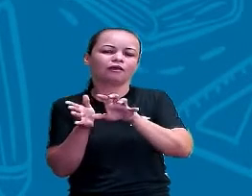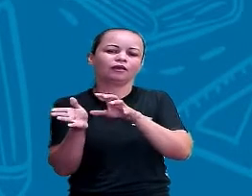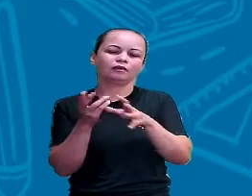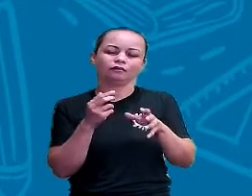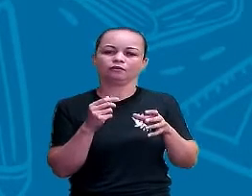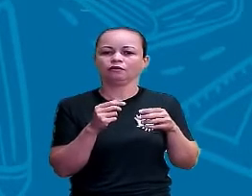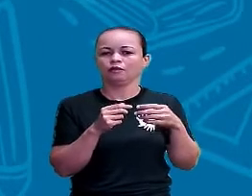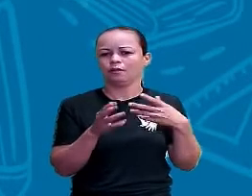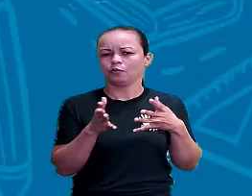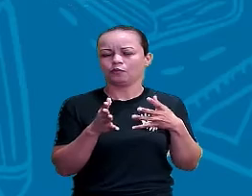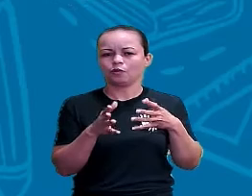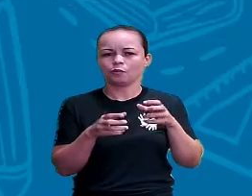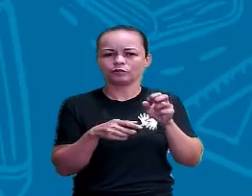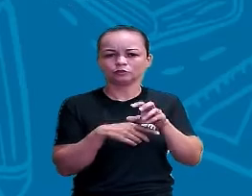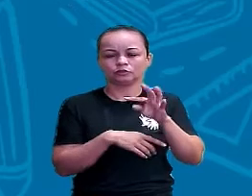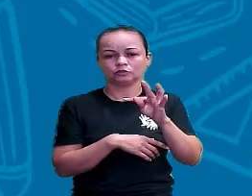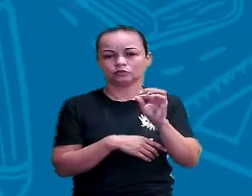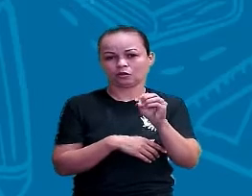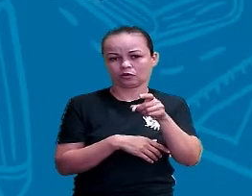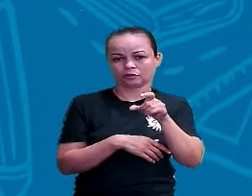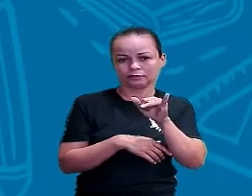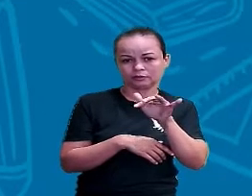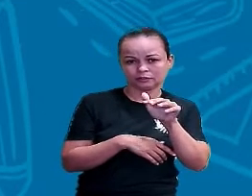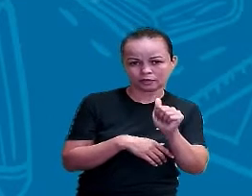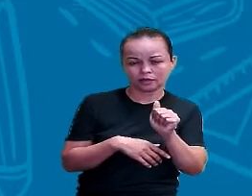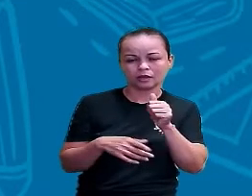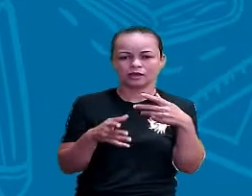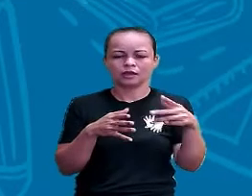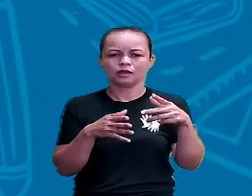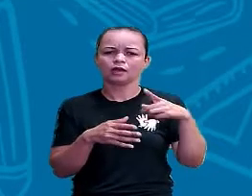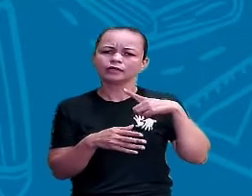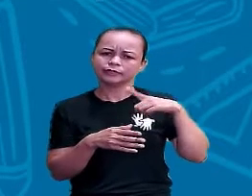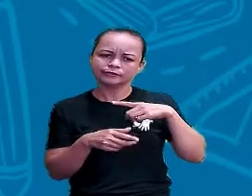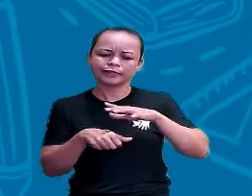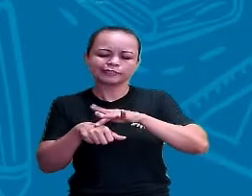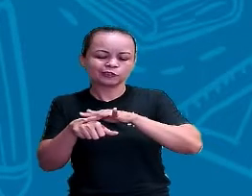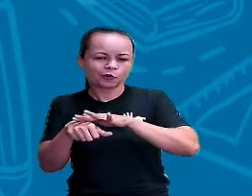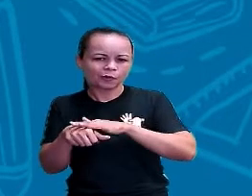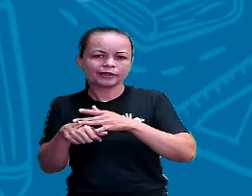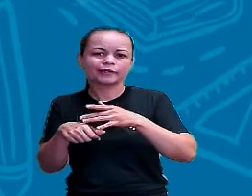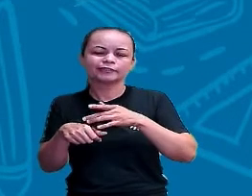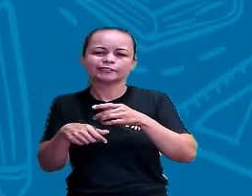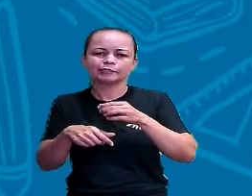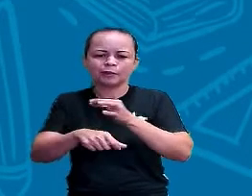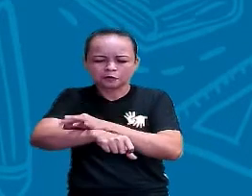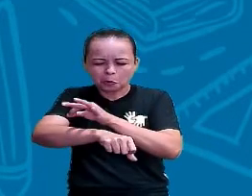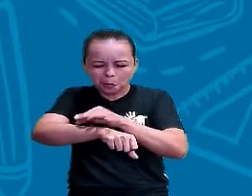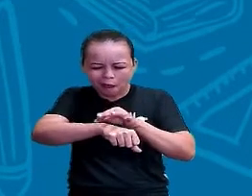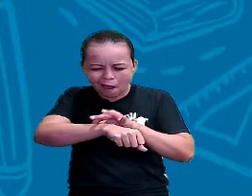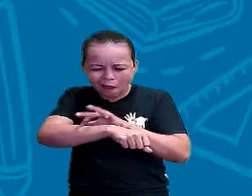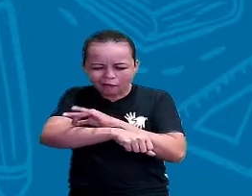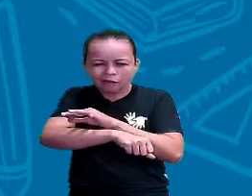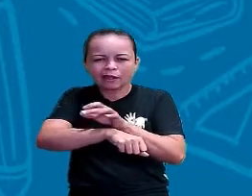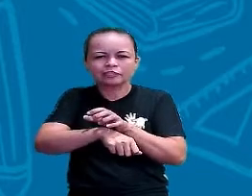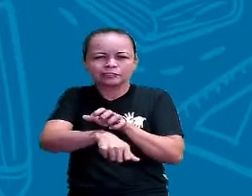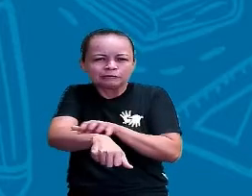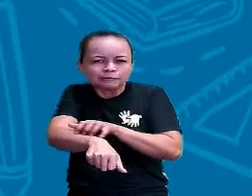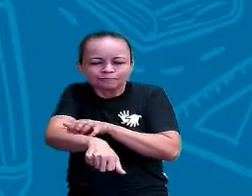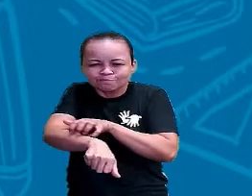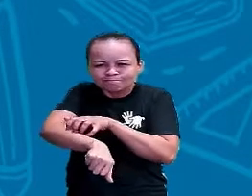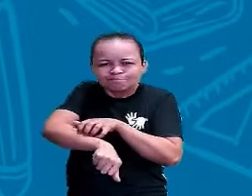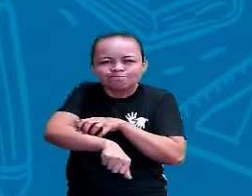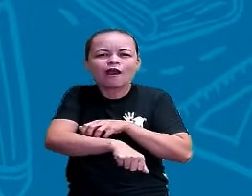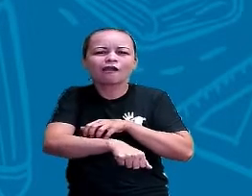uma substância tóxica, tá certo? E existem algumas doenças que são alérgicas, né? Que a gente tem alergia, tá